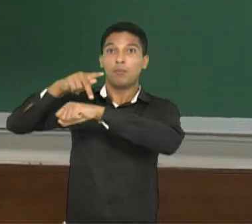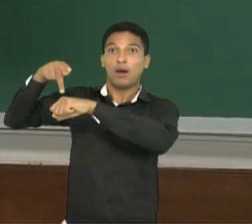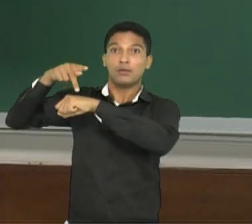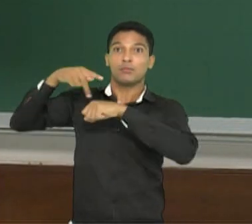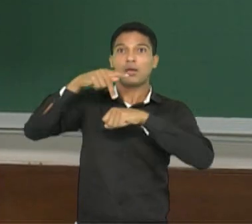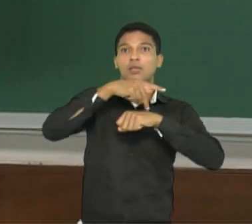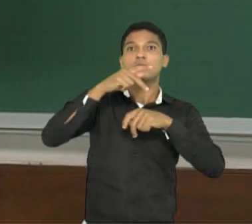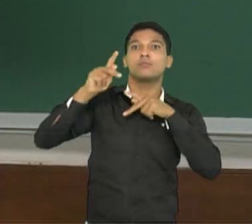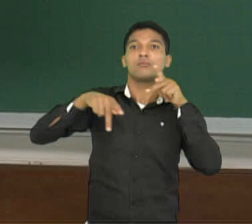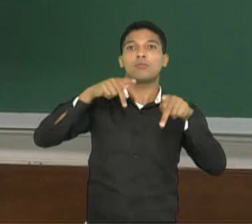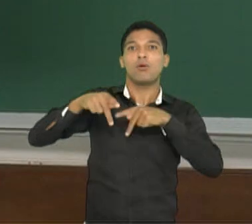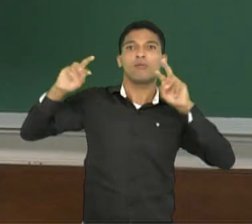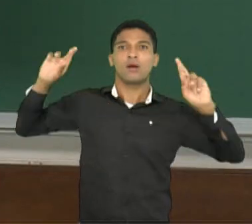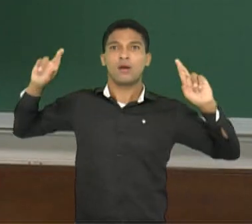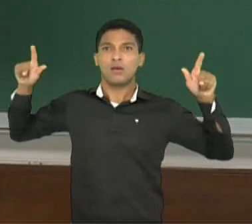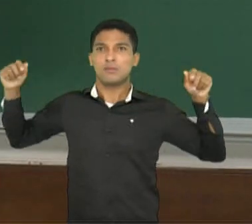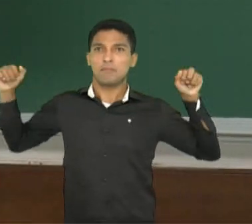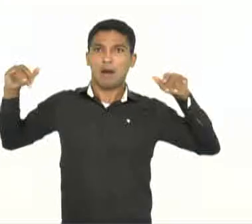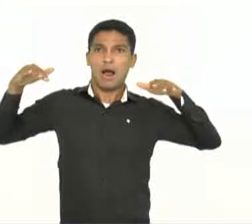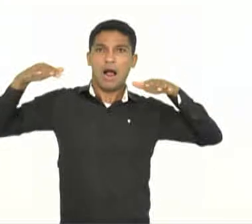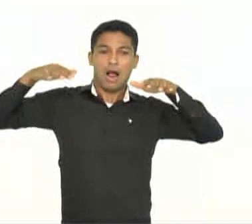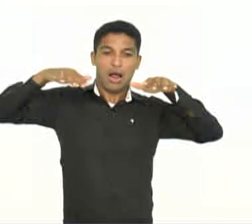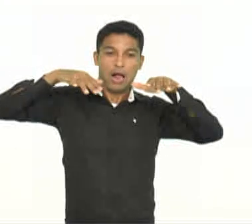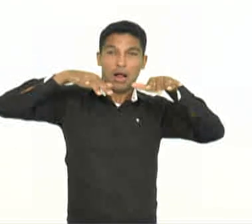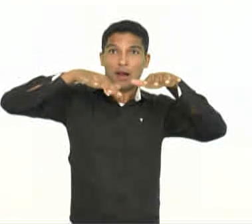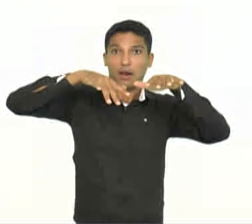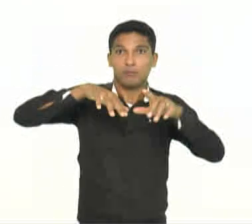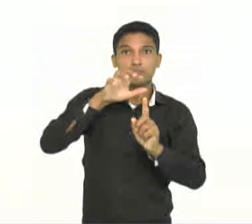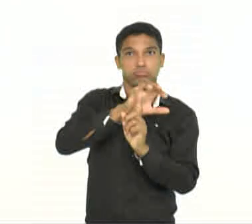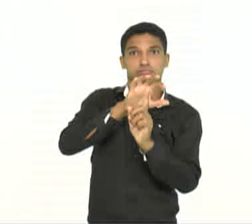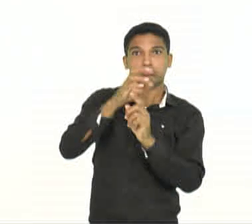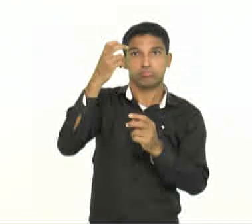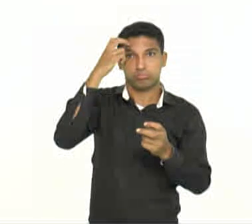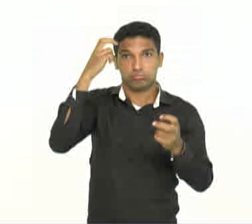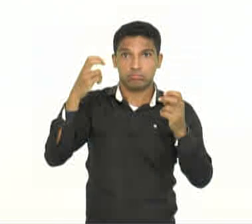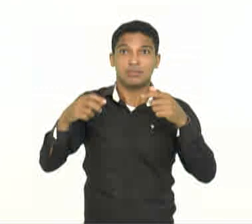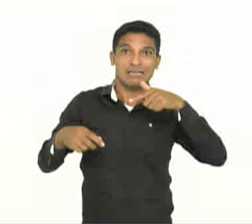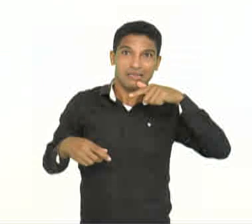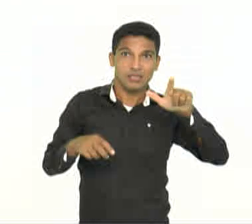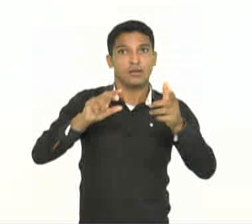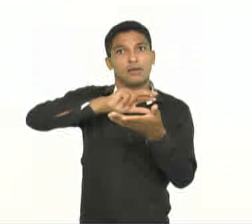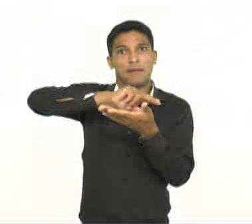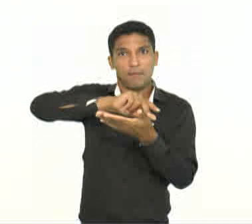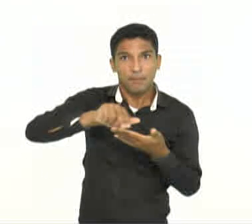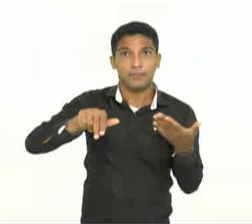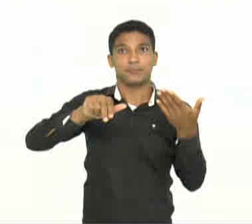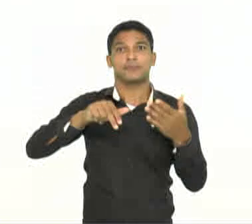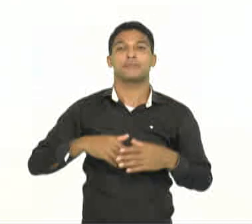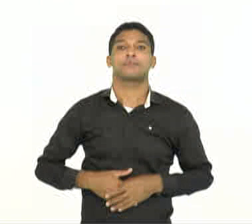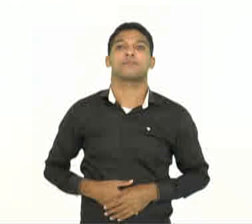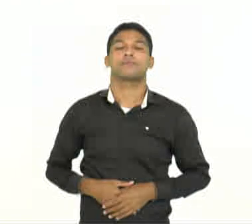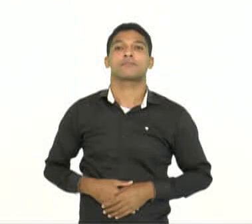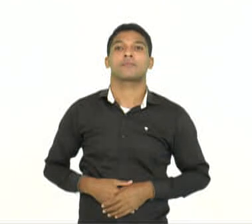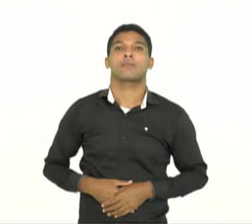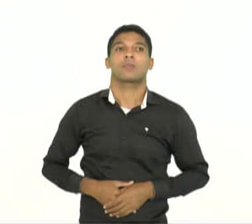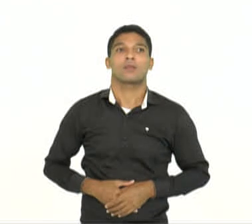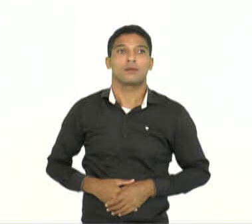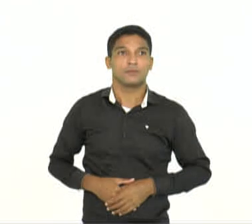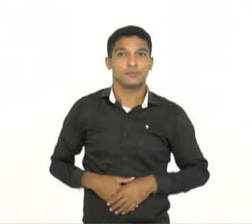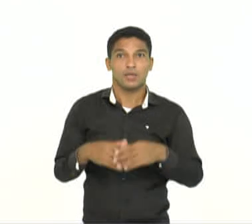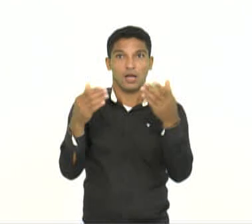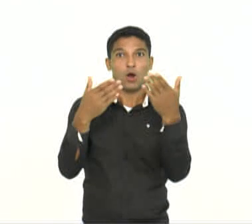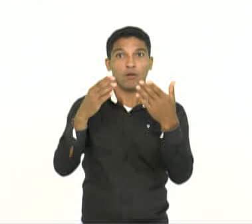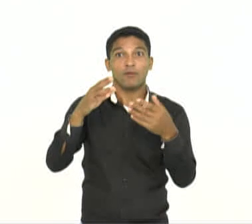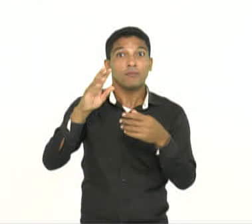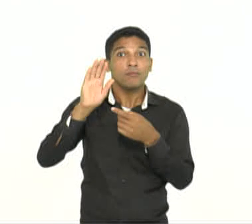presença ali dos povos nativos. Então, esses são os principais fatores da gente ter essa diversidade cultural no Brasil. E aí, agora vamos relembrar um pouquinho de cada